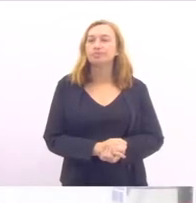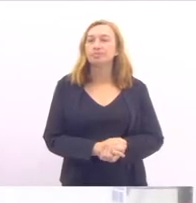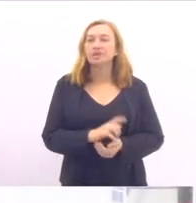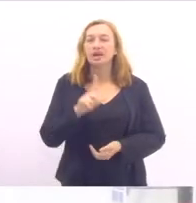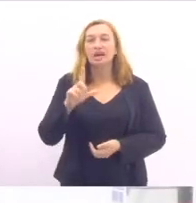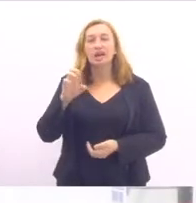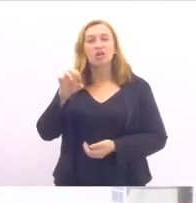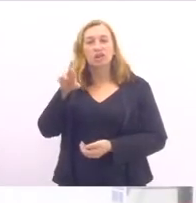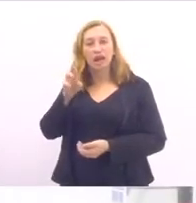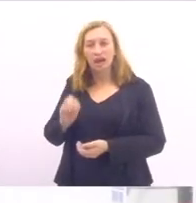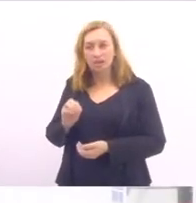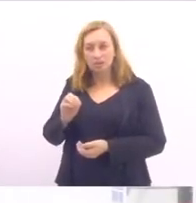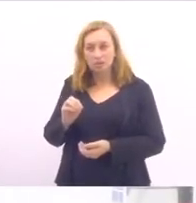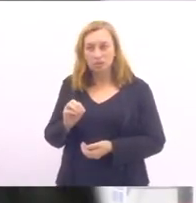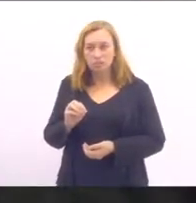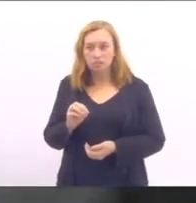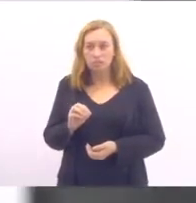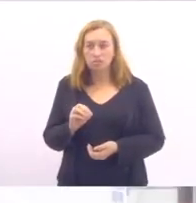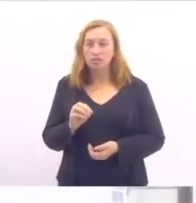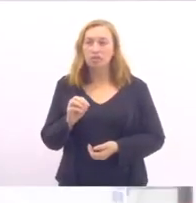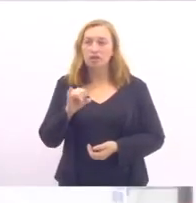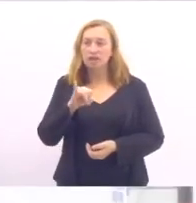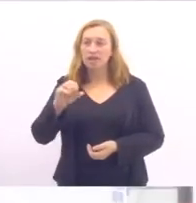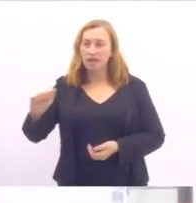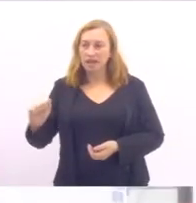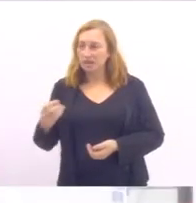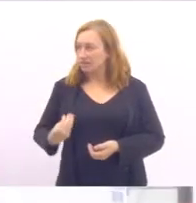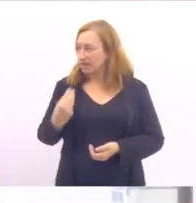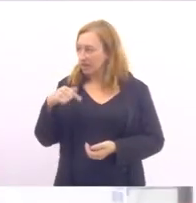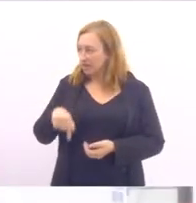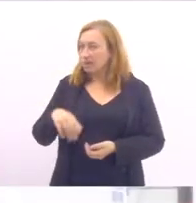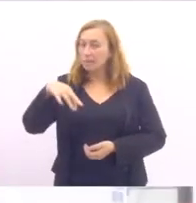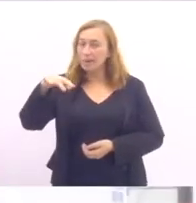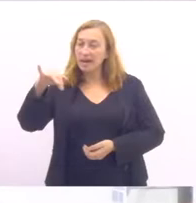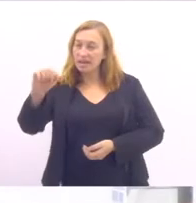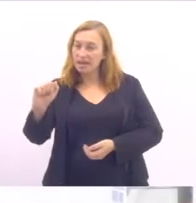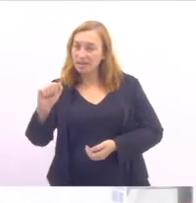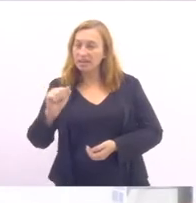Leonardo França, Gertec do INEA, está aqui. Mariana